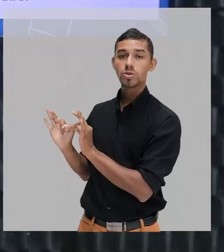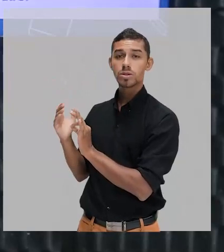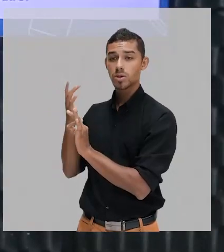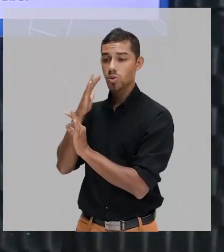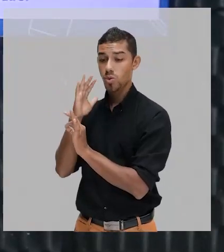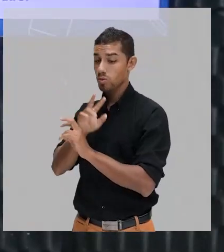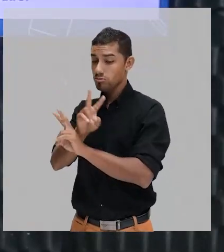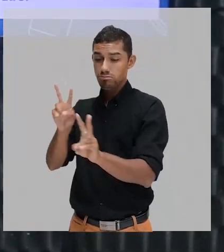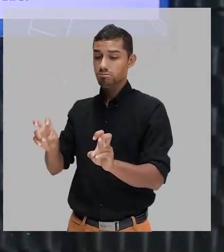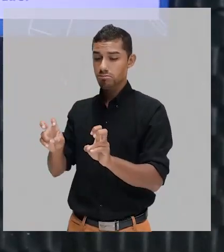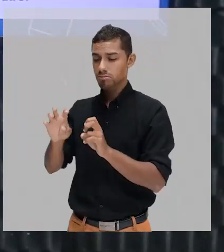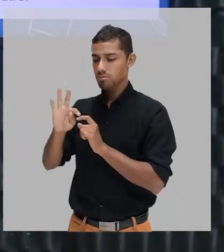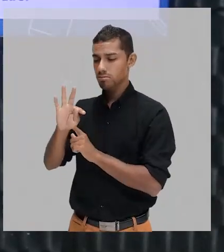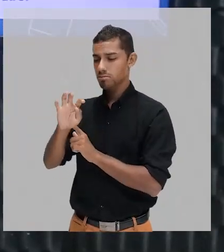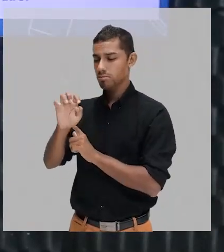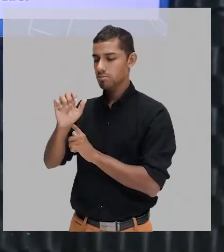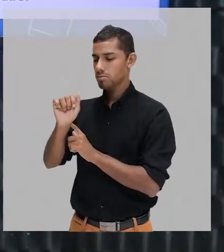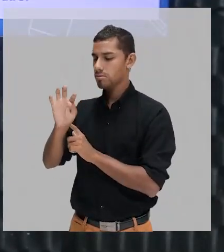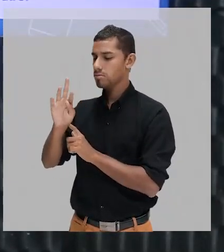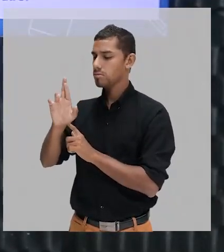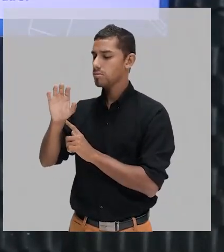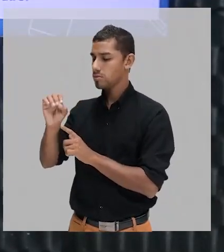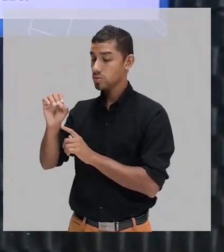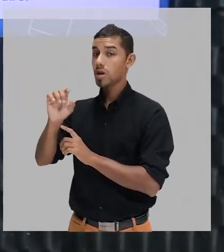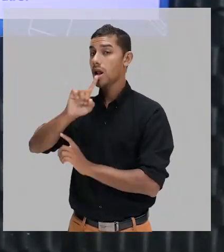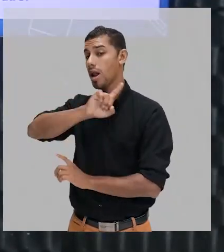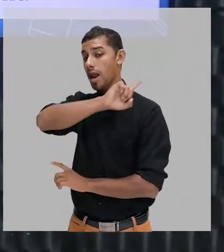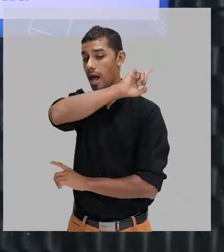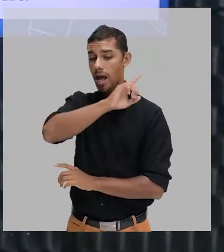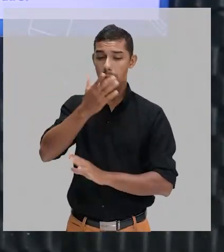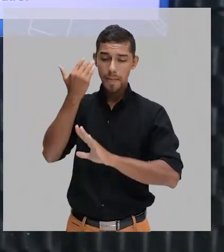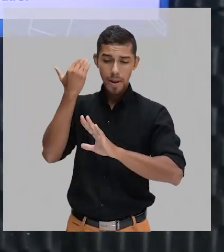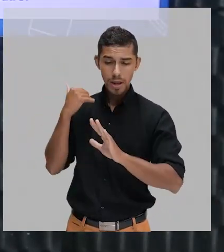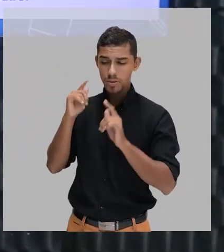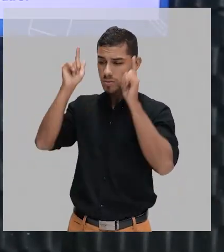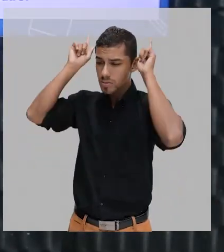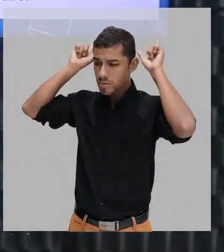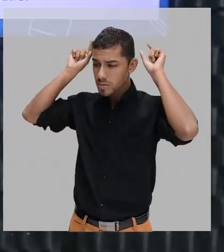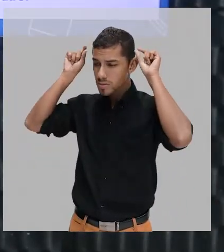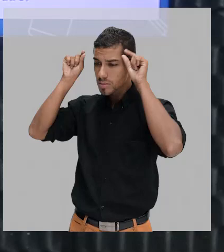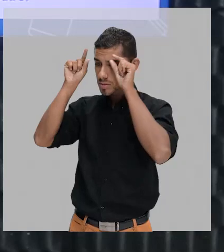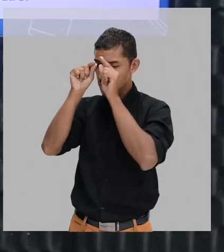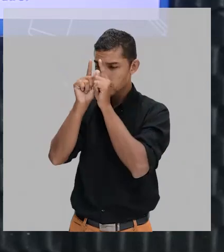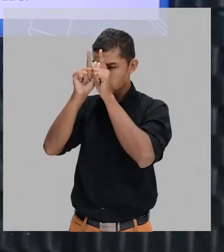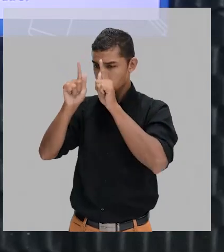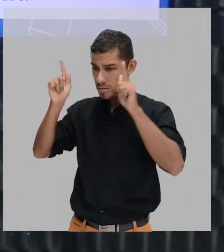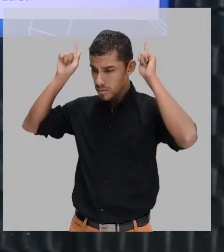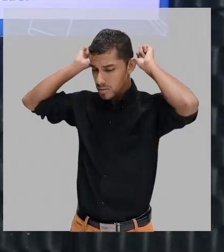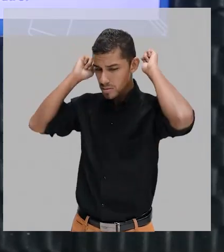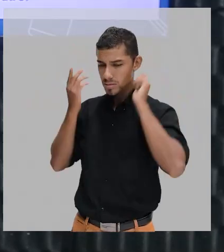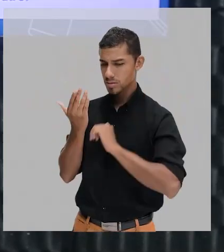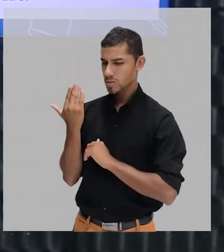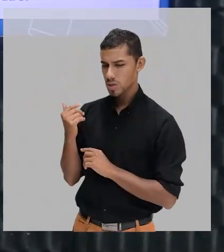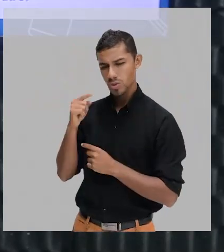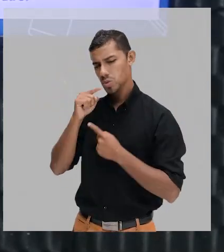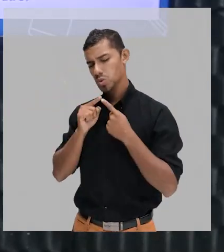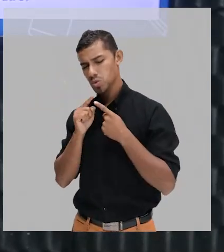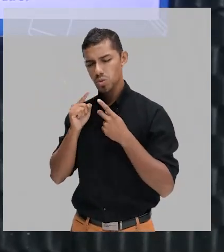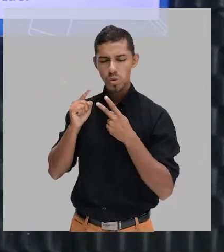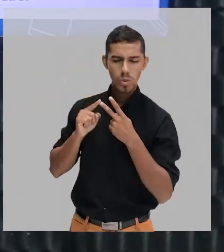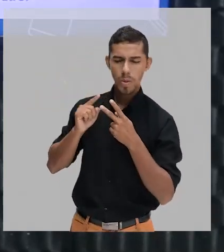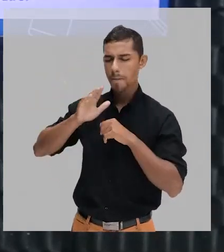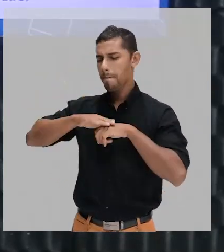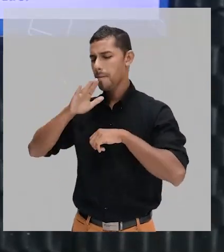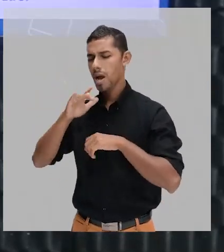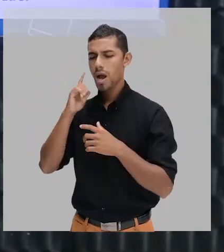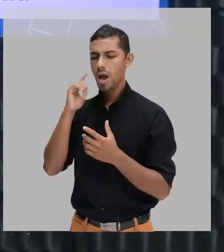teatro em si lá na Grécia Antiga, mas antes disso você já tem esse tipo de representação, onde um ou mais atores interpretam,